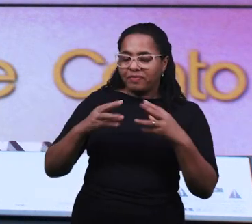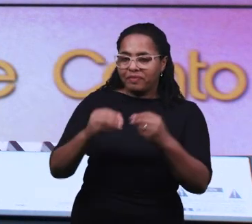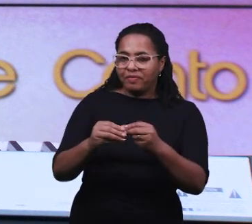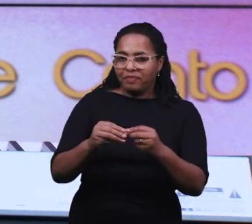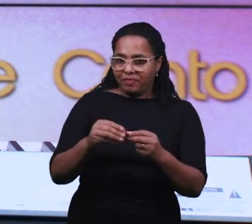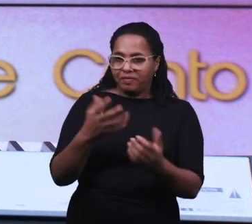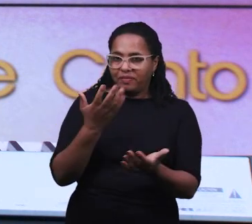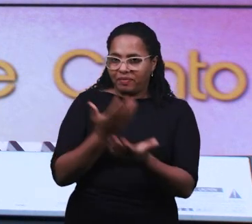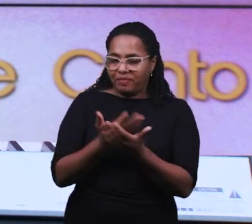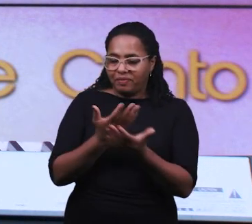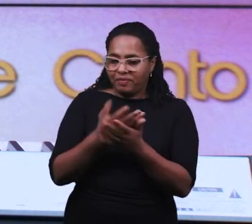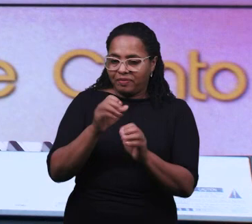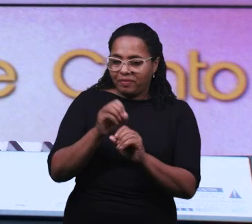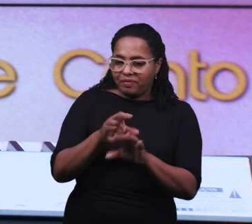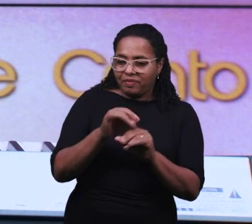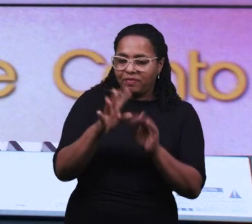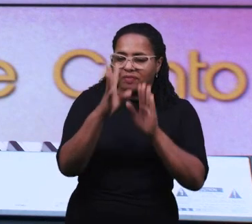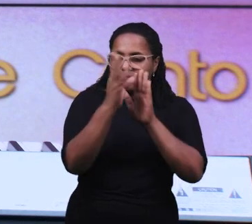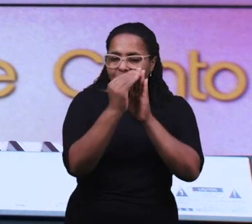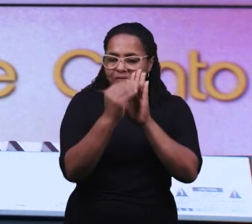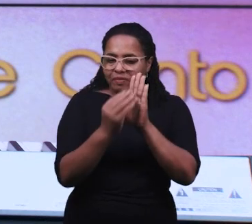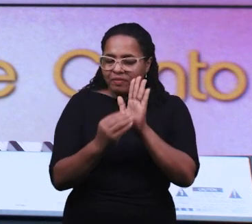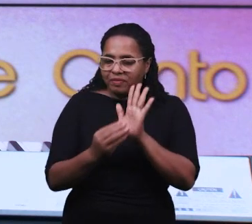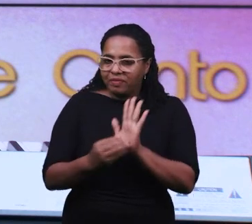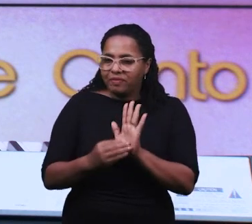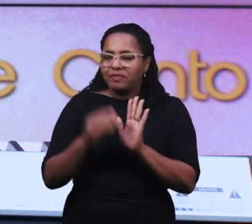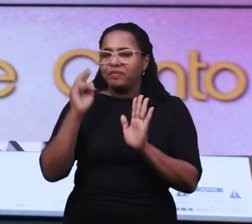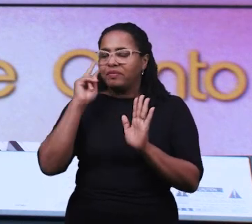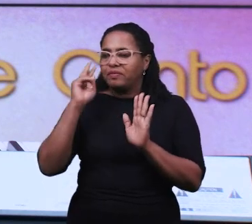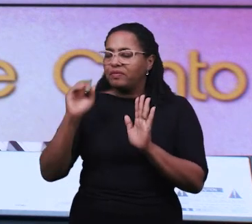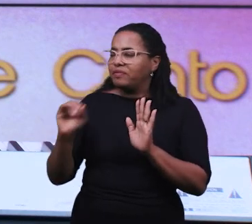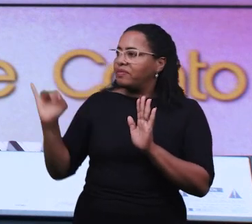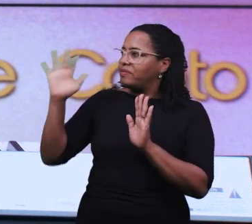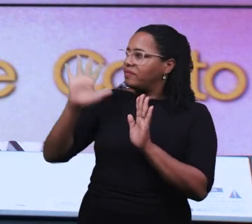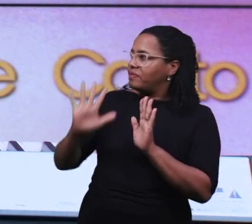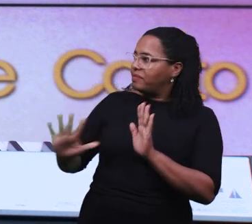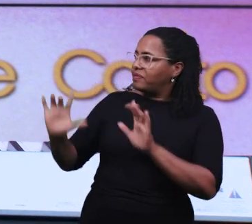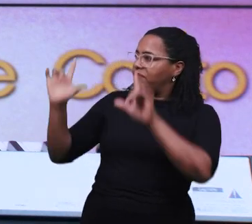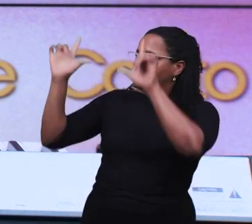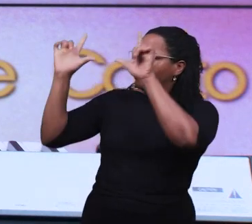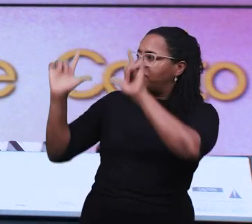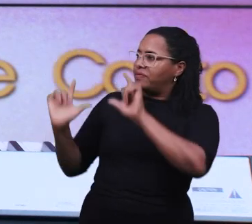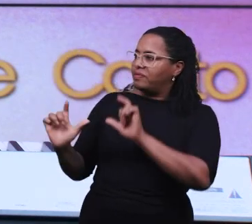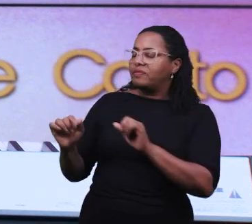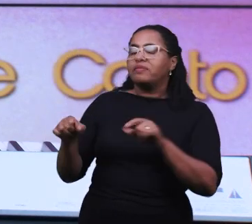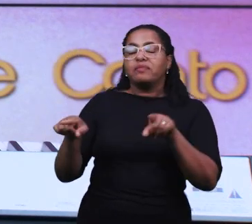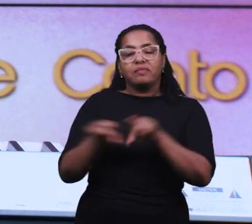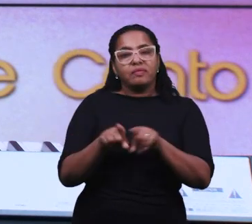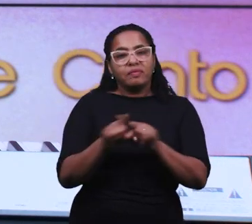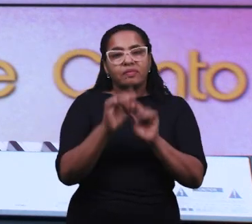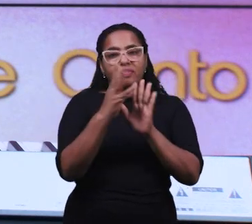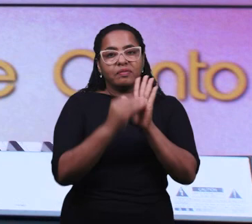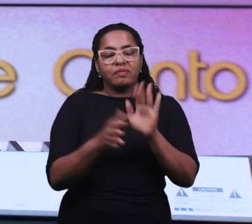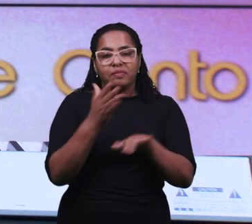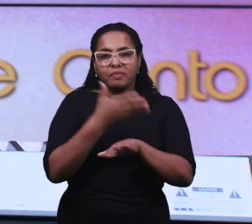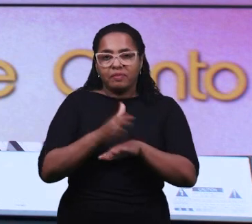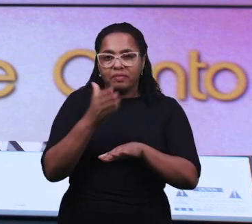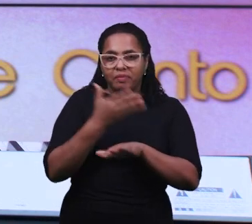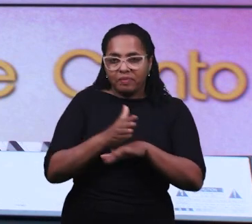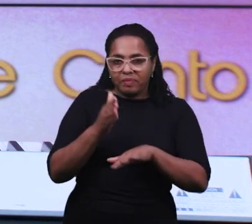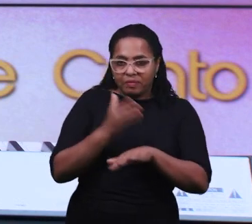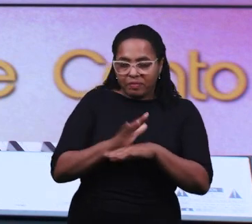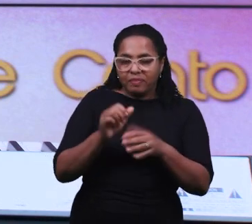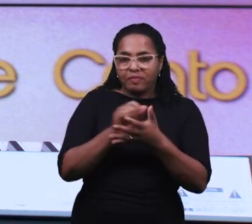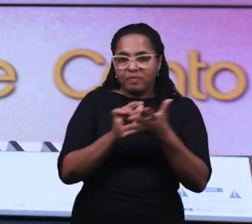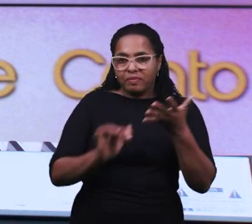as nossas aulas, elas têm conteúdo que os irmãos veem nos slides e também conteúdos práticos dos